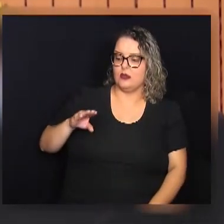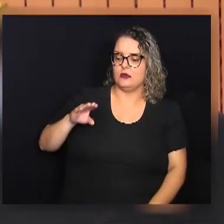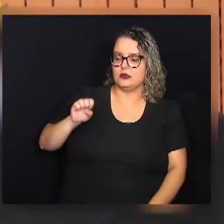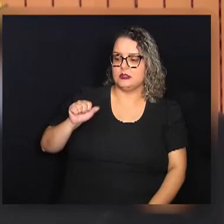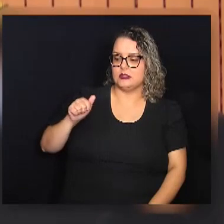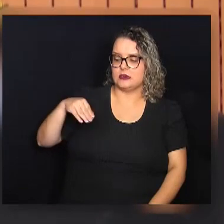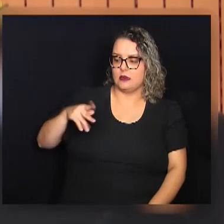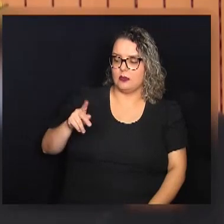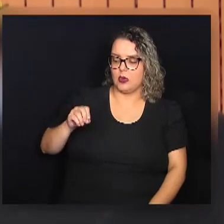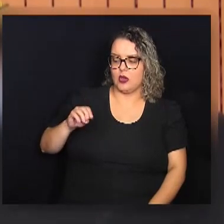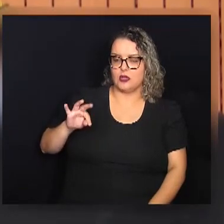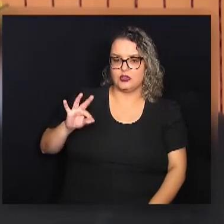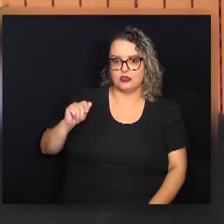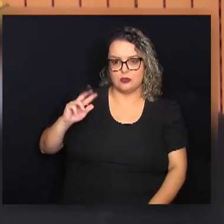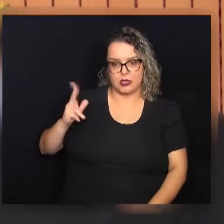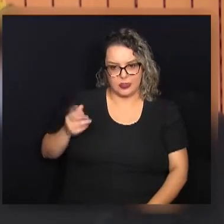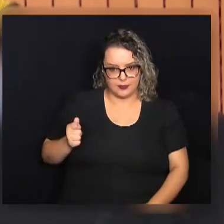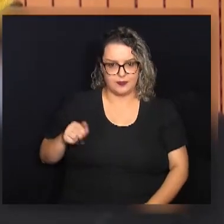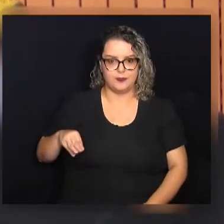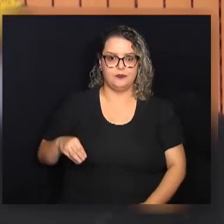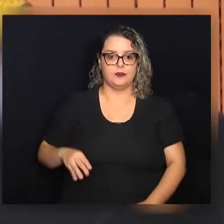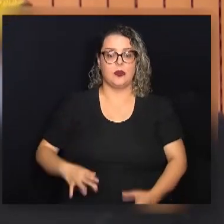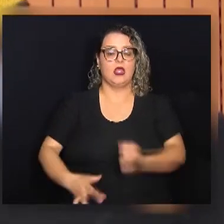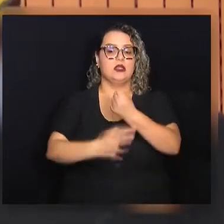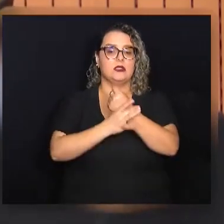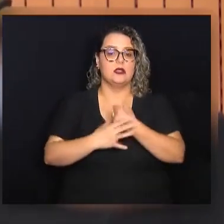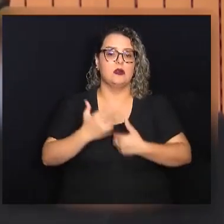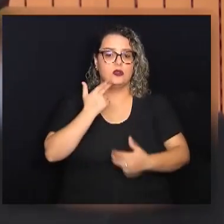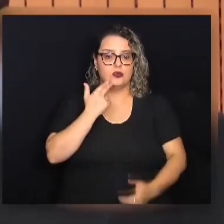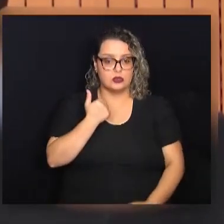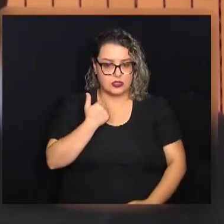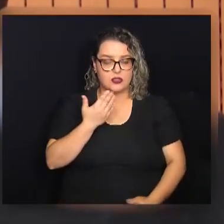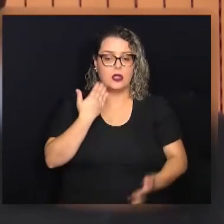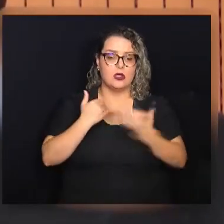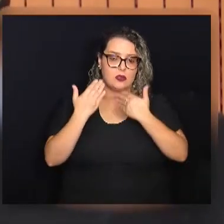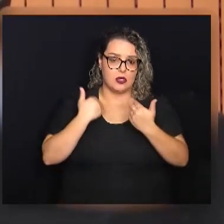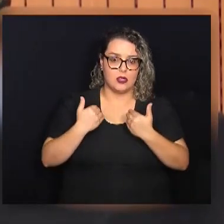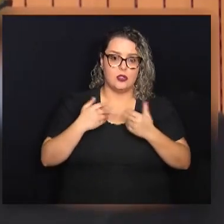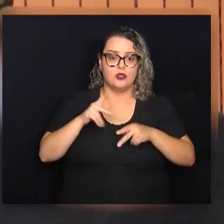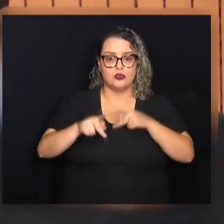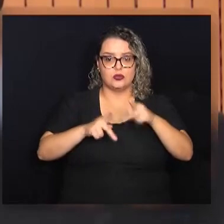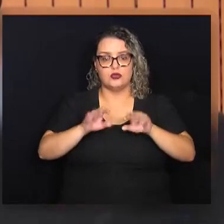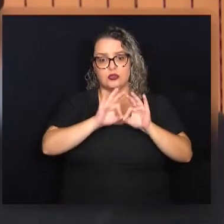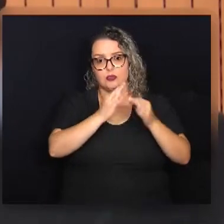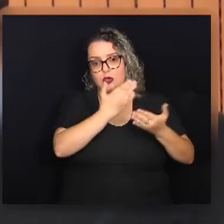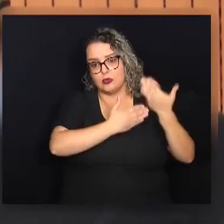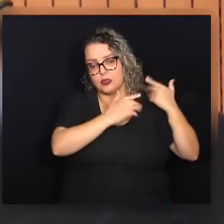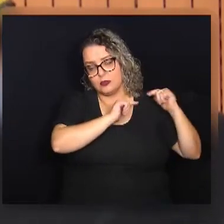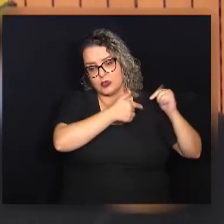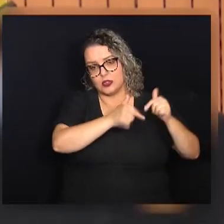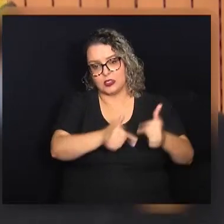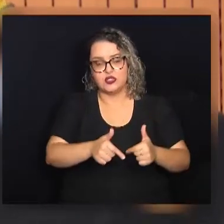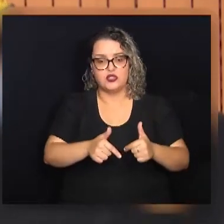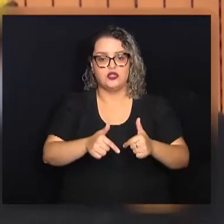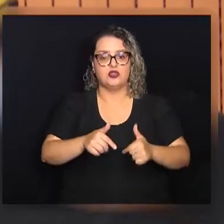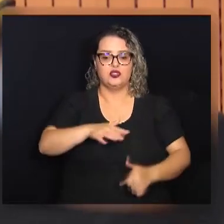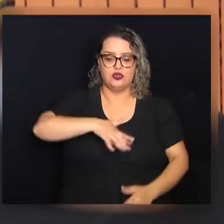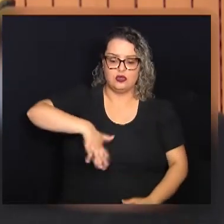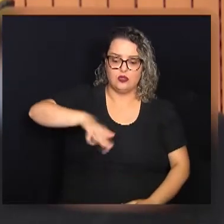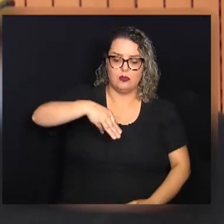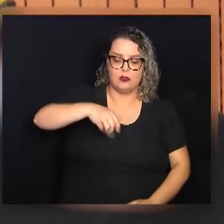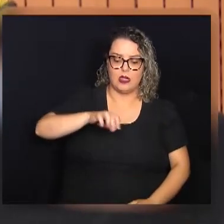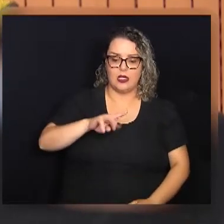Fórum Nacional de Segurança Alimentar e Nutricional dos Povos Tradicionais de Matriz Africana, explicou